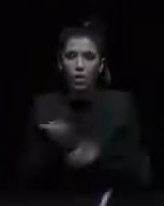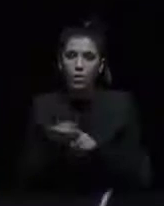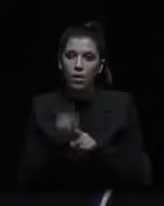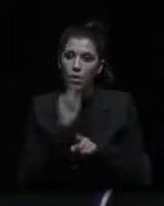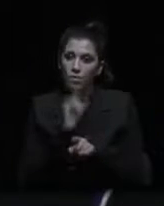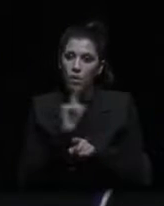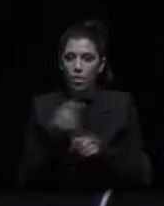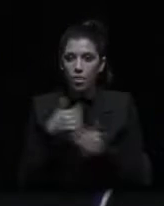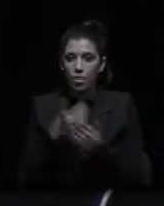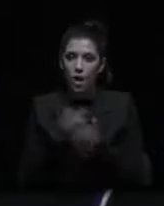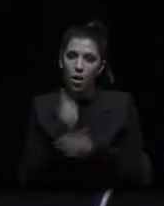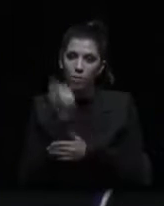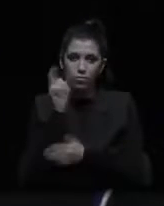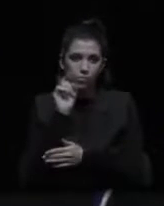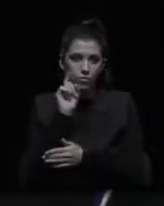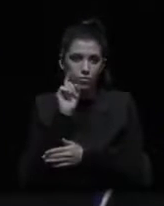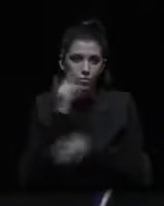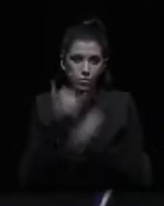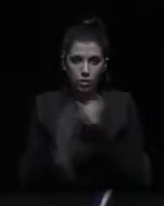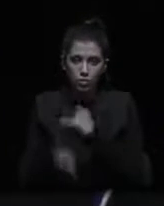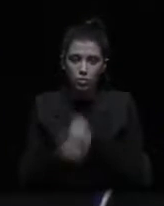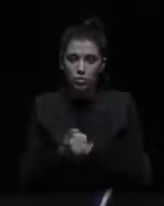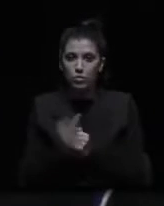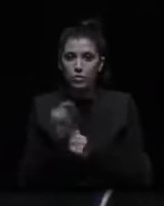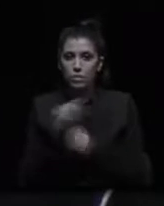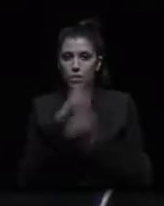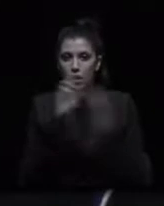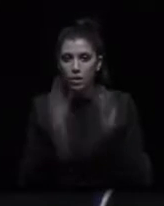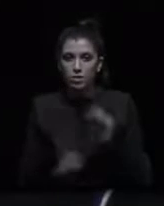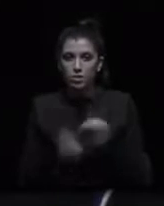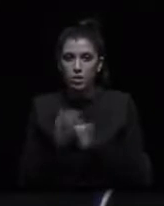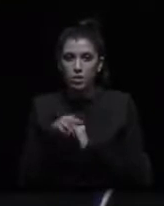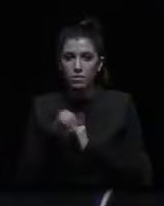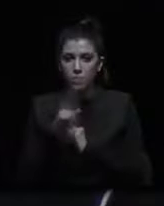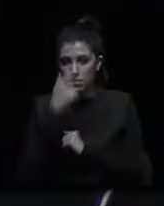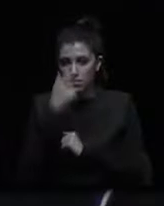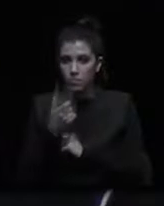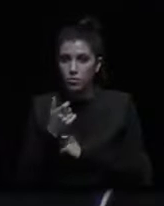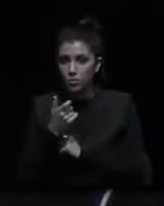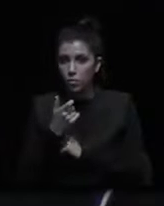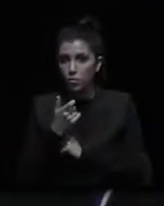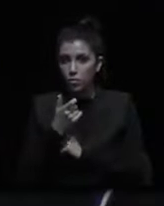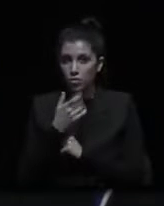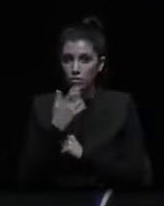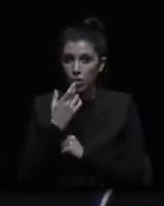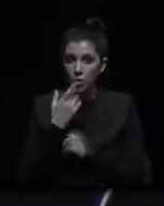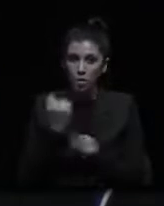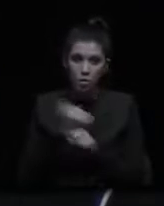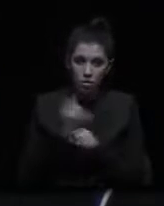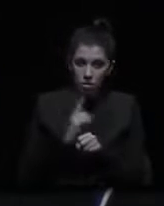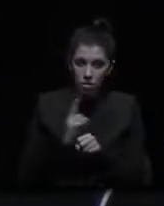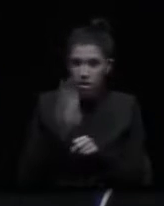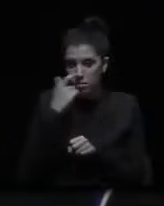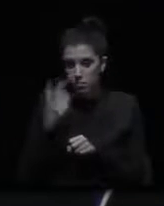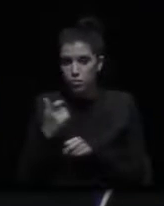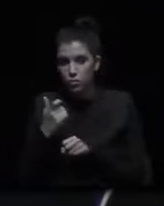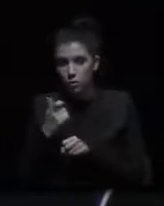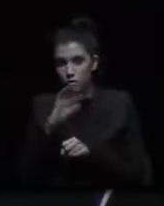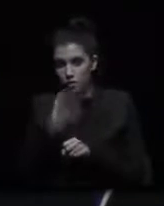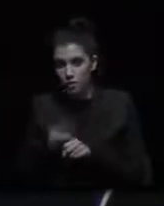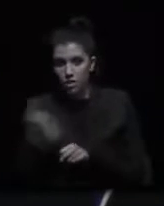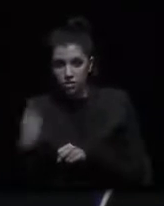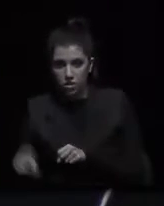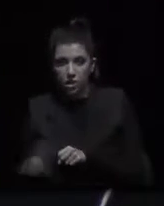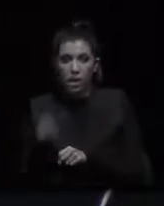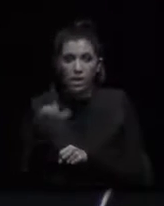a segurança de pessoas e bens. Garante ainda a redução do IMI para os sujeitos passivos com dependentes a cargo, para os prédios urbanos com eficiência energética